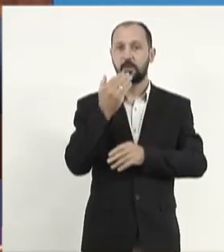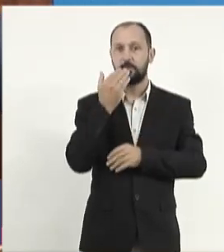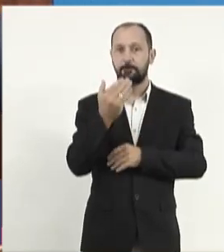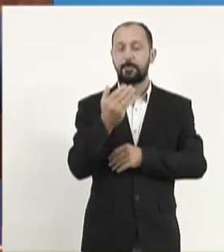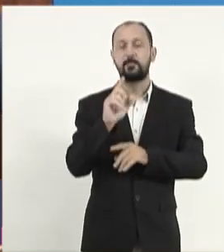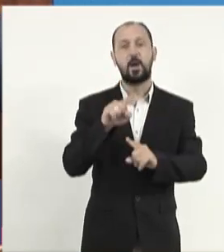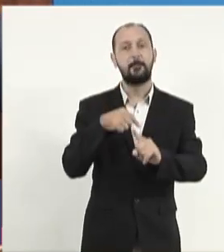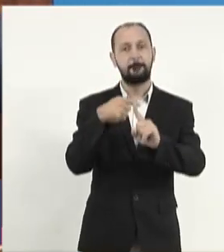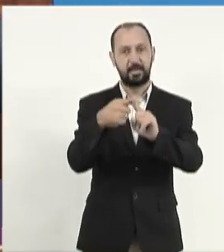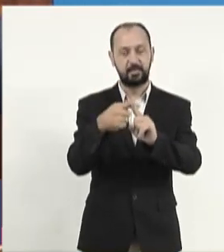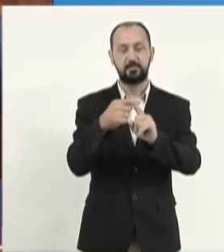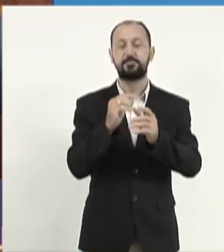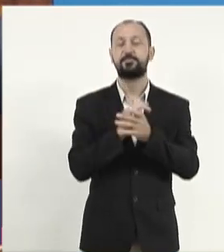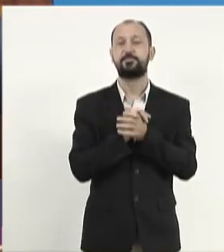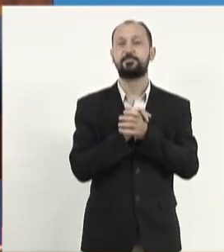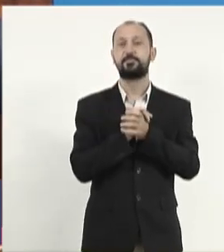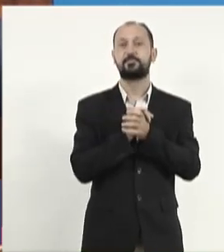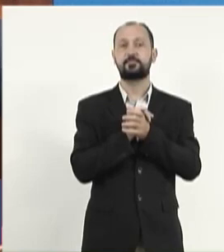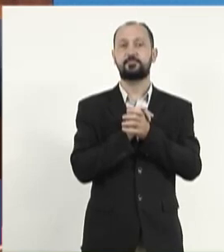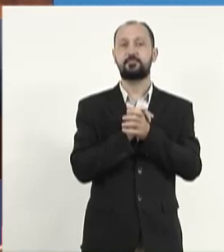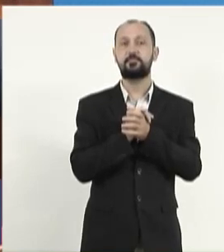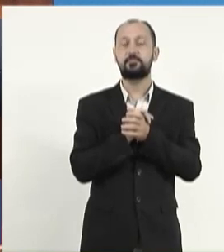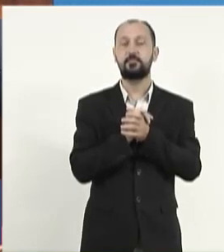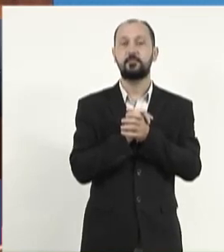a mais pela